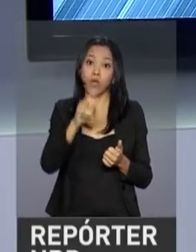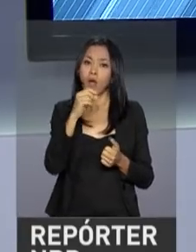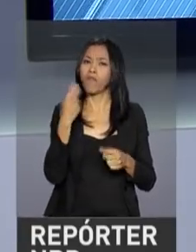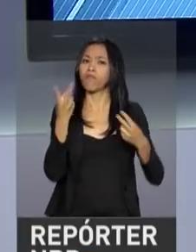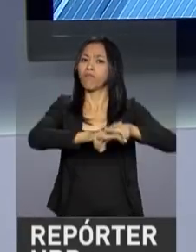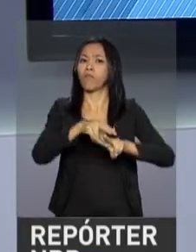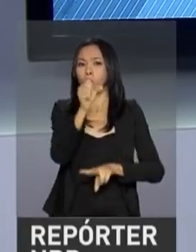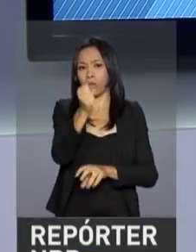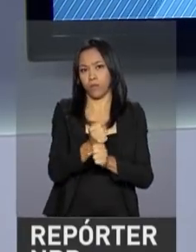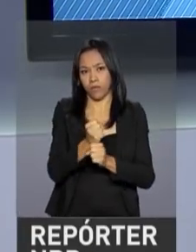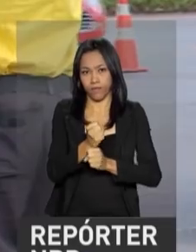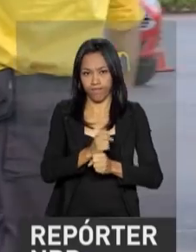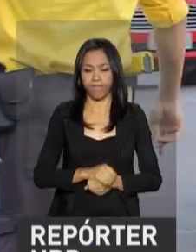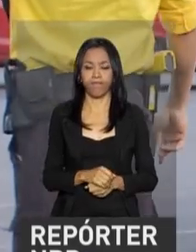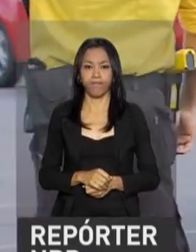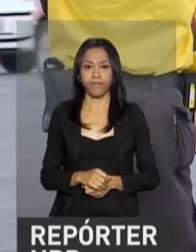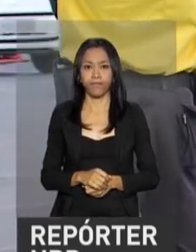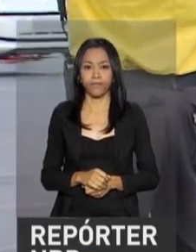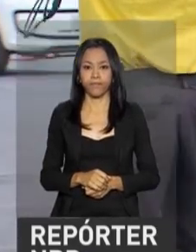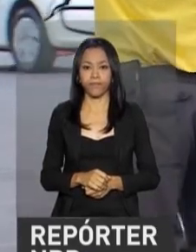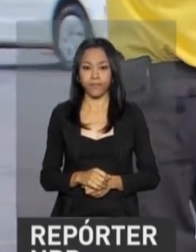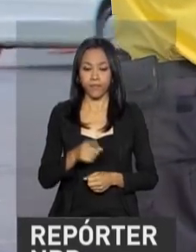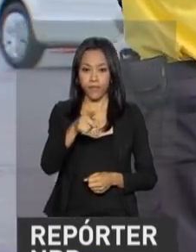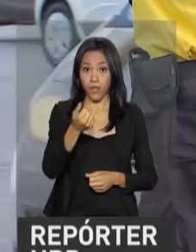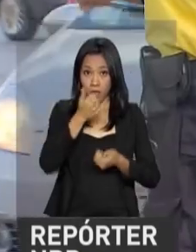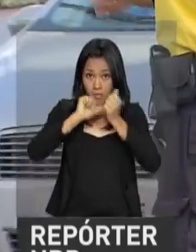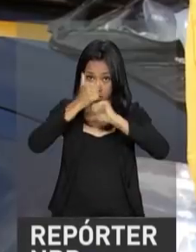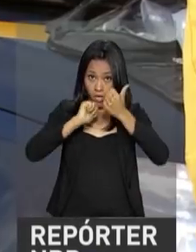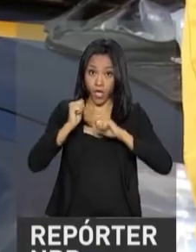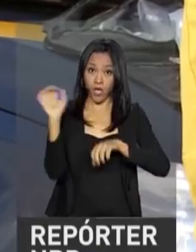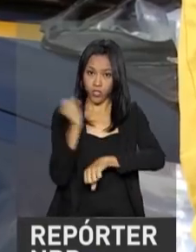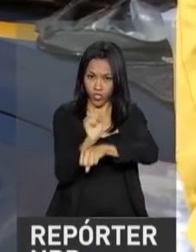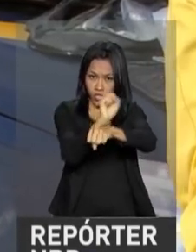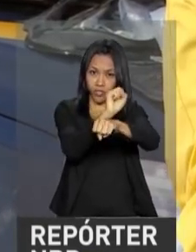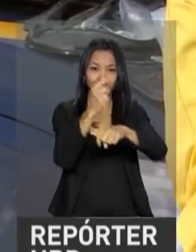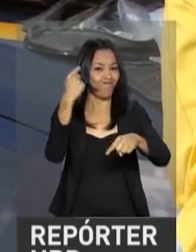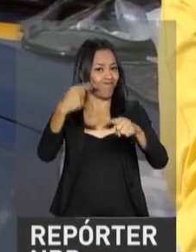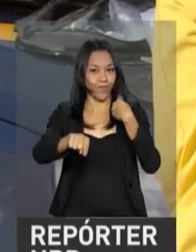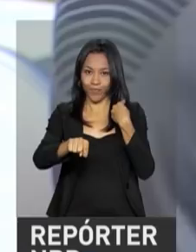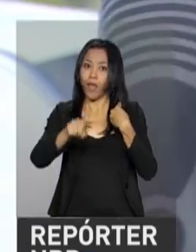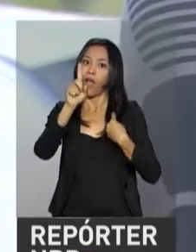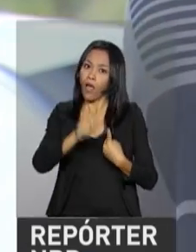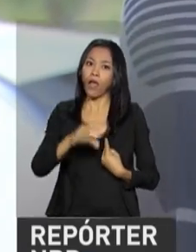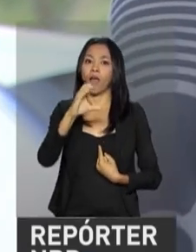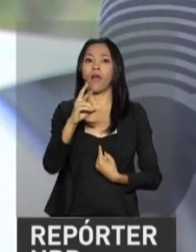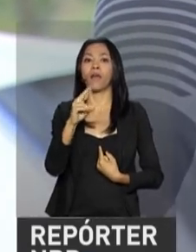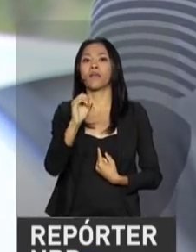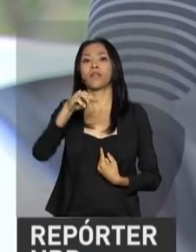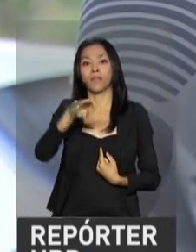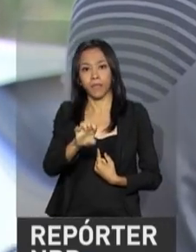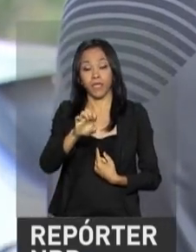oito anos presos beber e dirigir não combina é crime ea pena